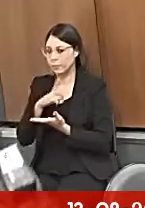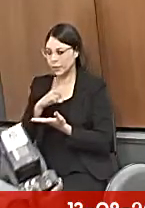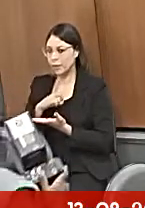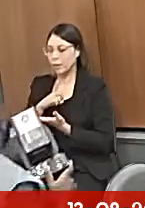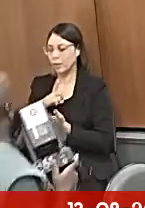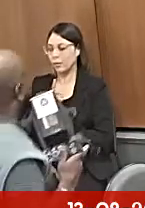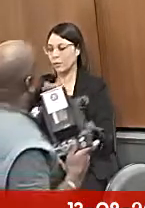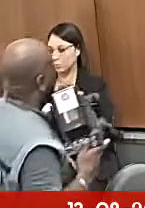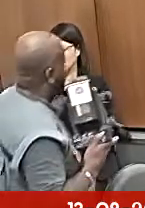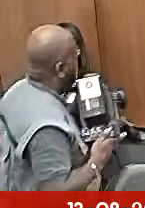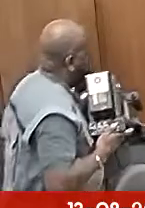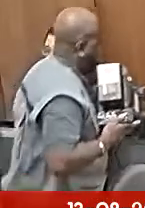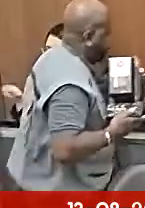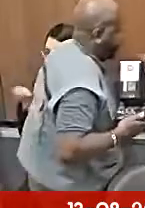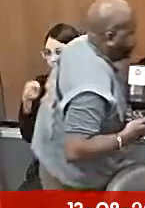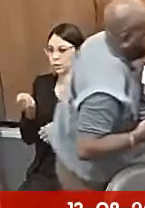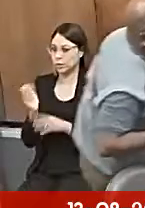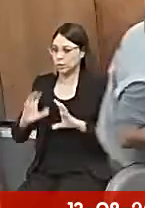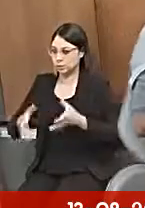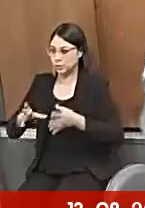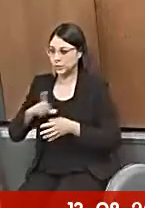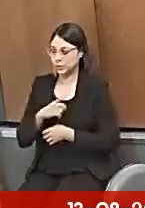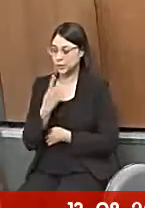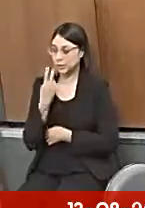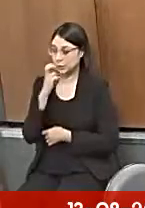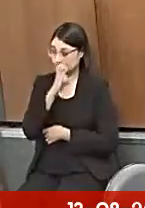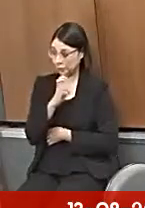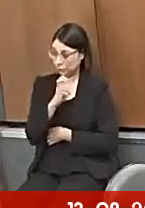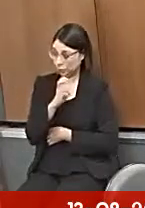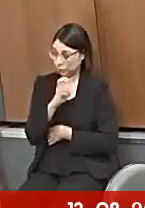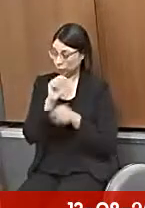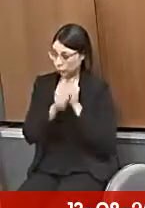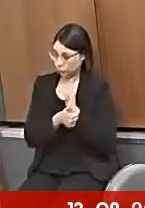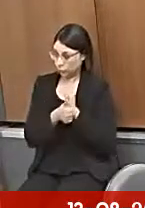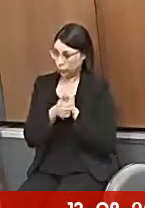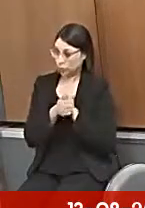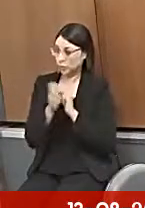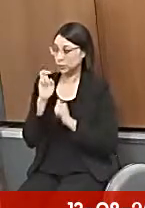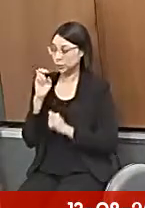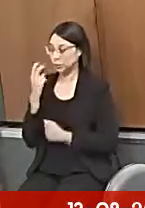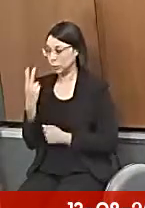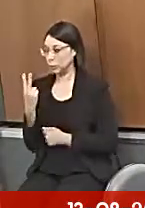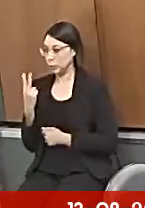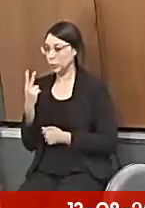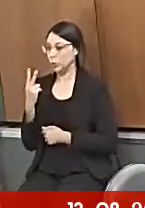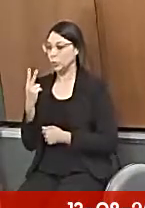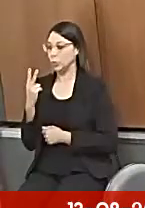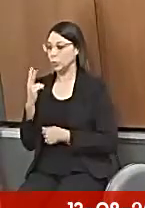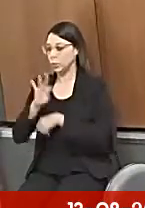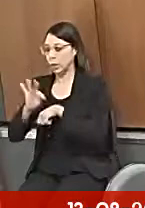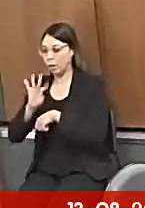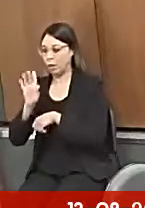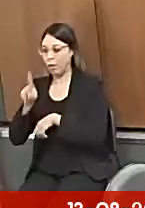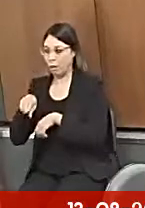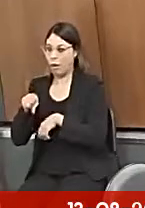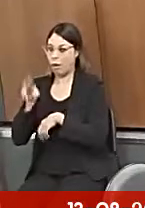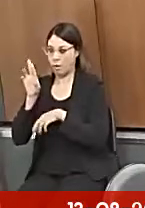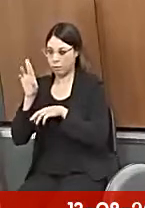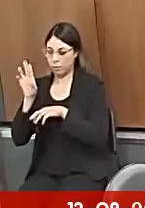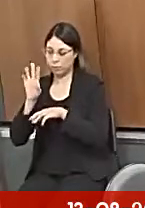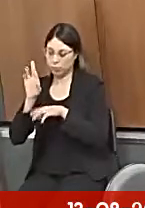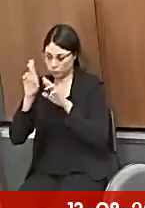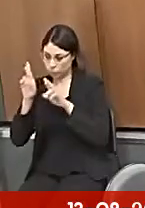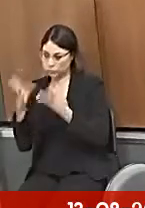tem cinco atletas e dois técnicos quatro atletas são do estado e dois técnicos do estado daniel é